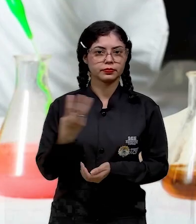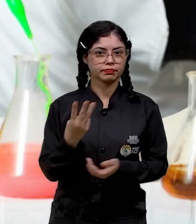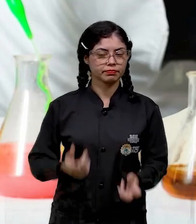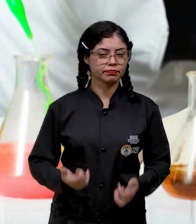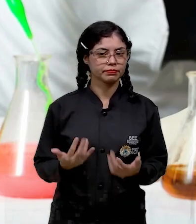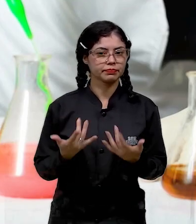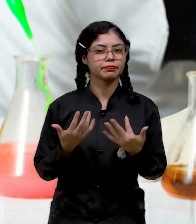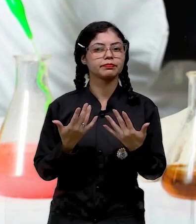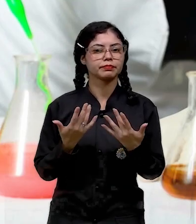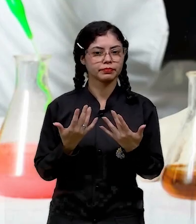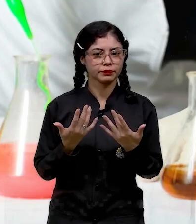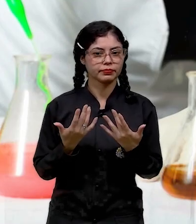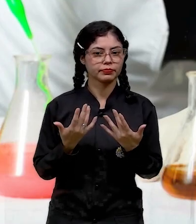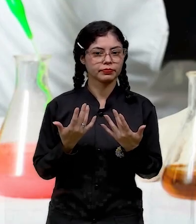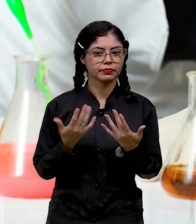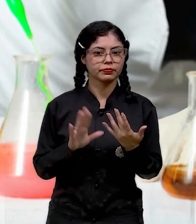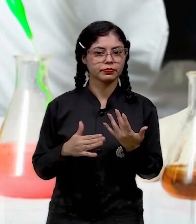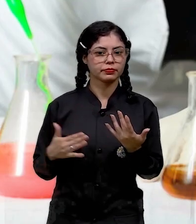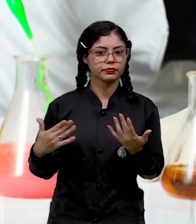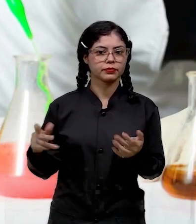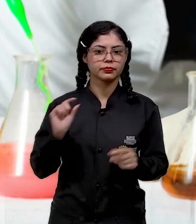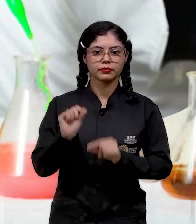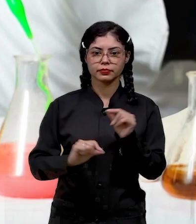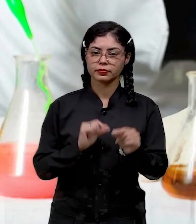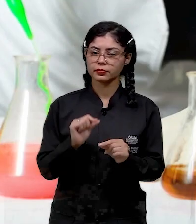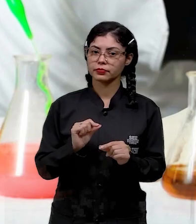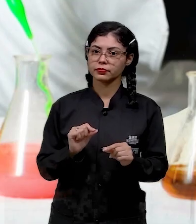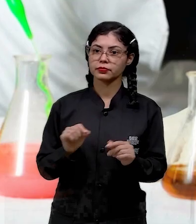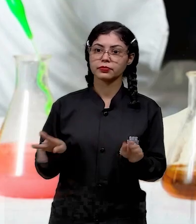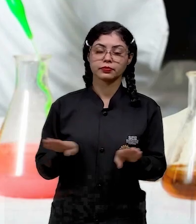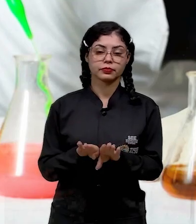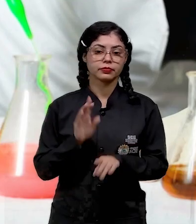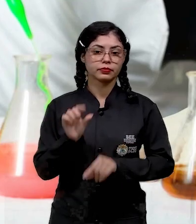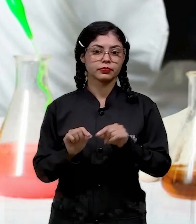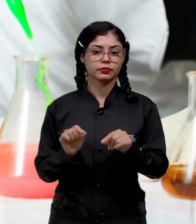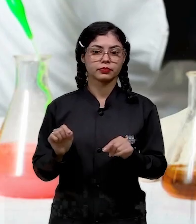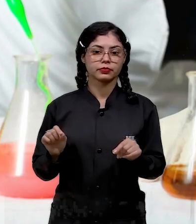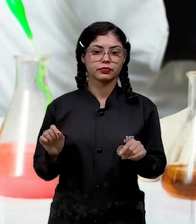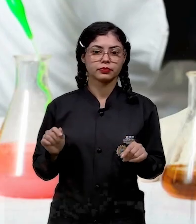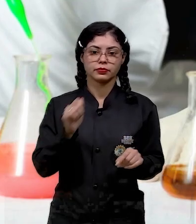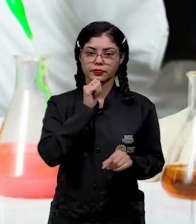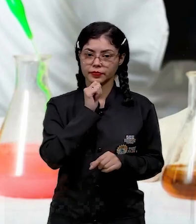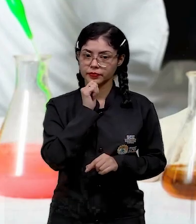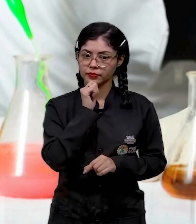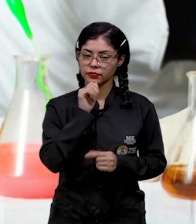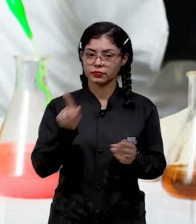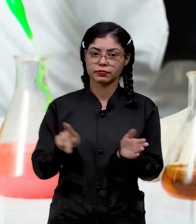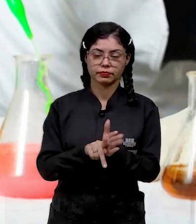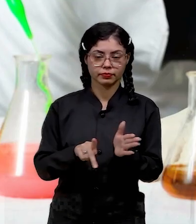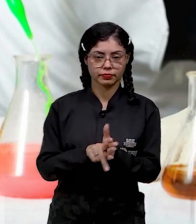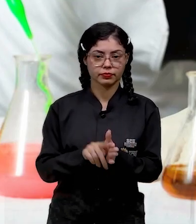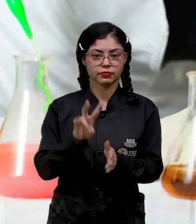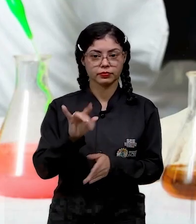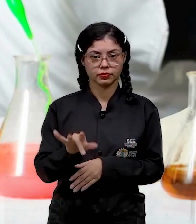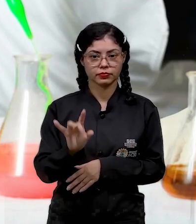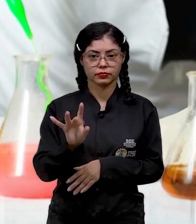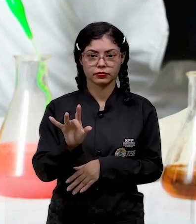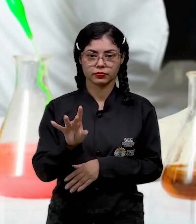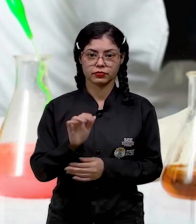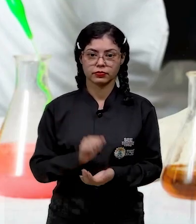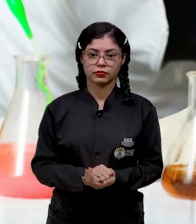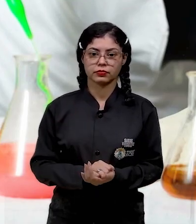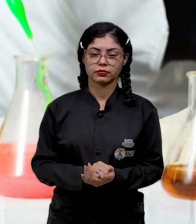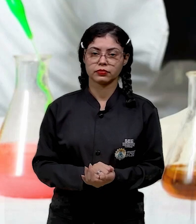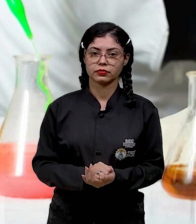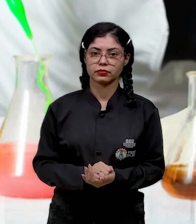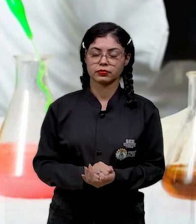água, gente. A água, quando a gente ferve ela só vai mudar o quê? O seu estado, né? Então, ela só vai estar ali no